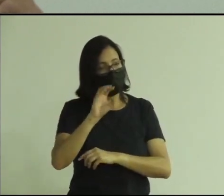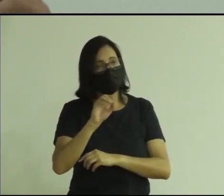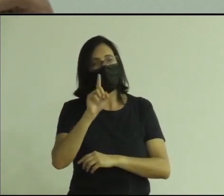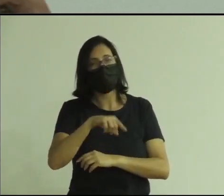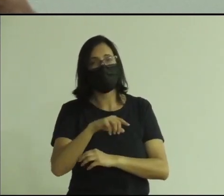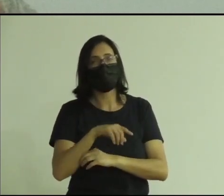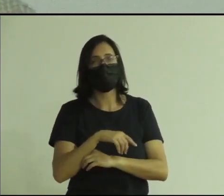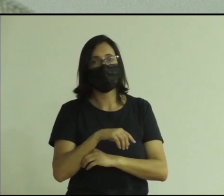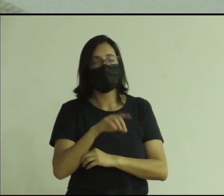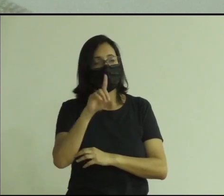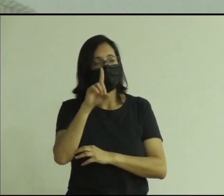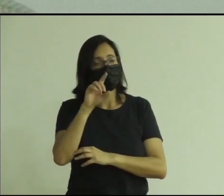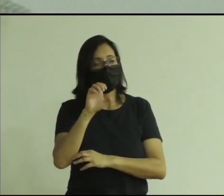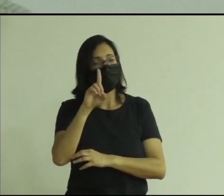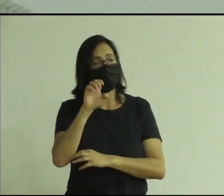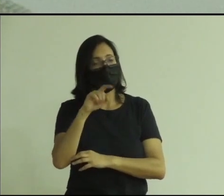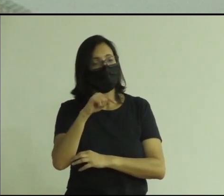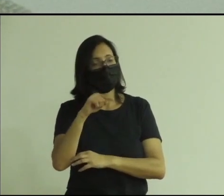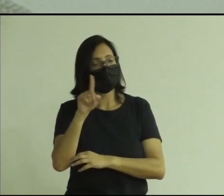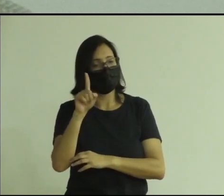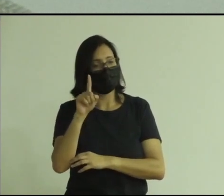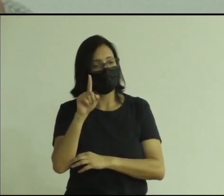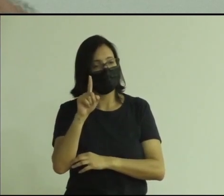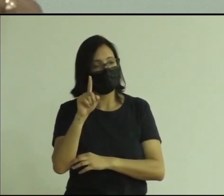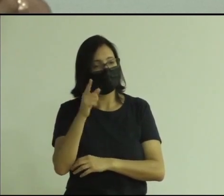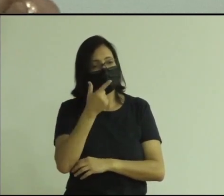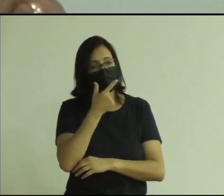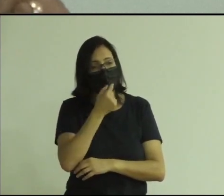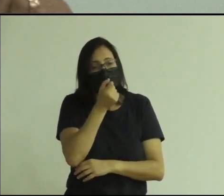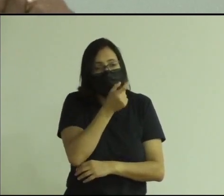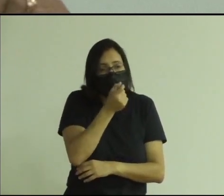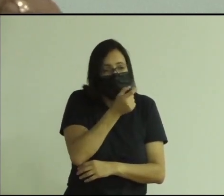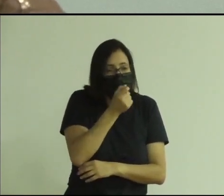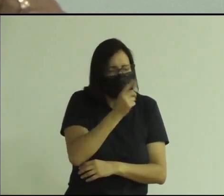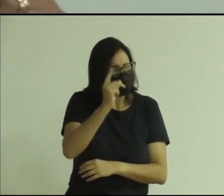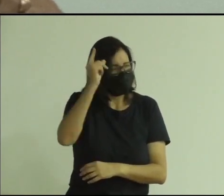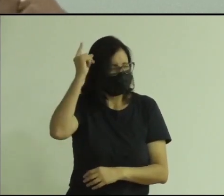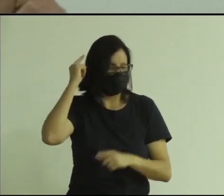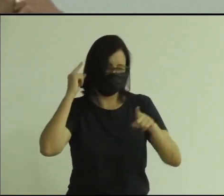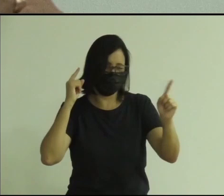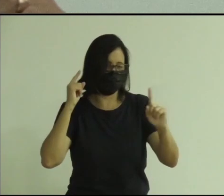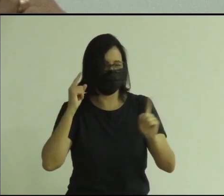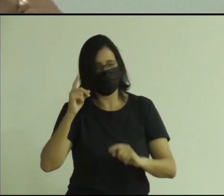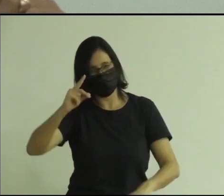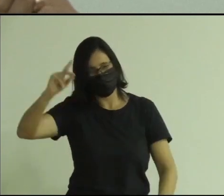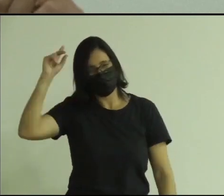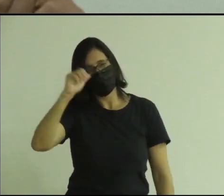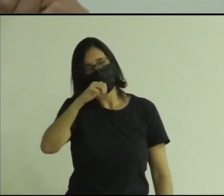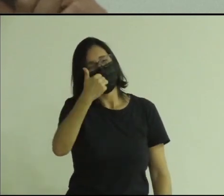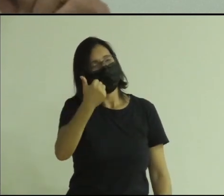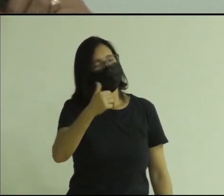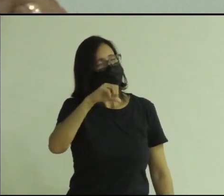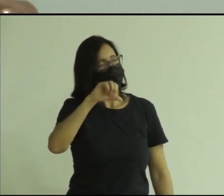Mas para o cigano ao dia a dia, sempre tem a questão da educação também é muito forte isso. Agora, há pouco tempo,